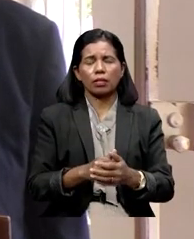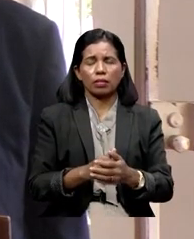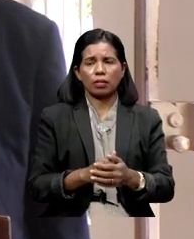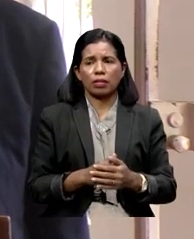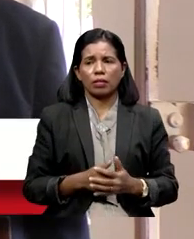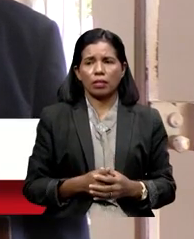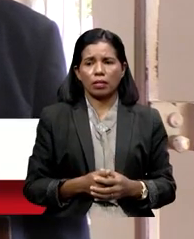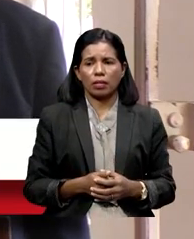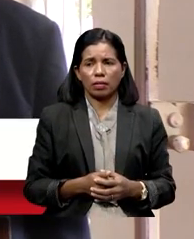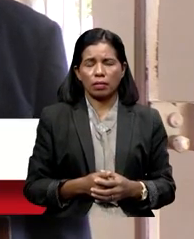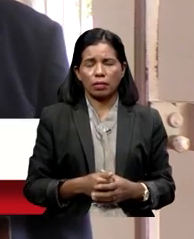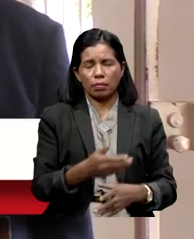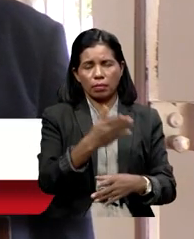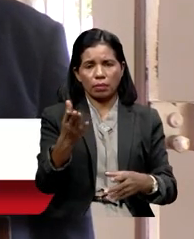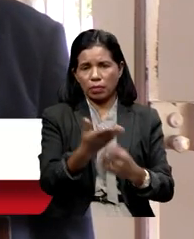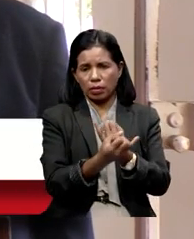do referêndum